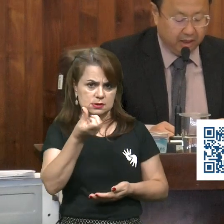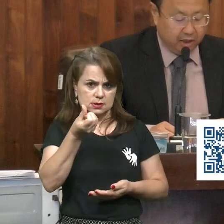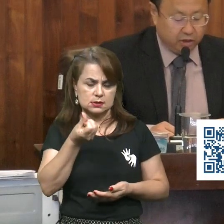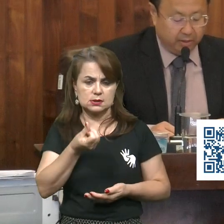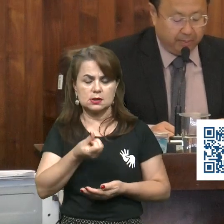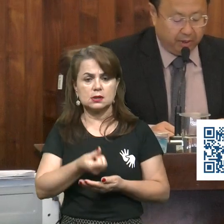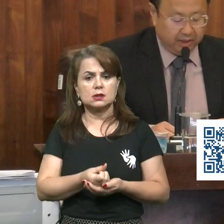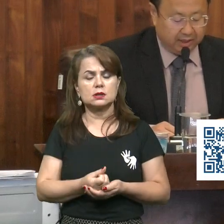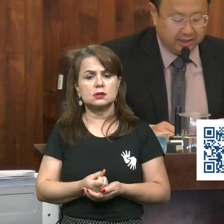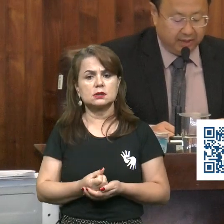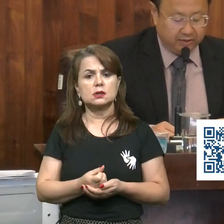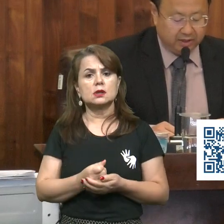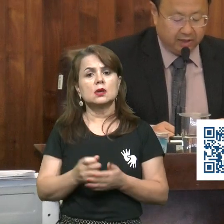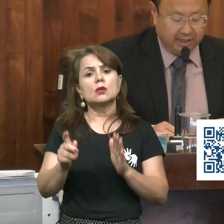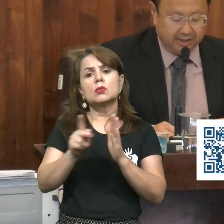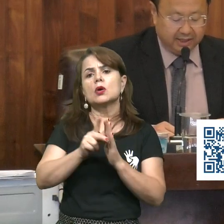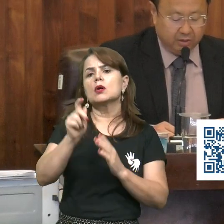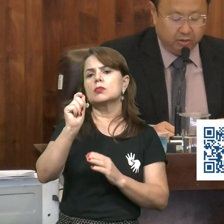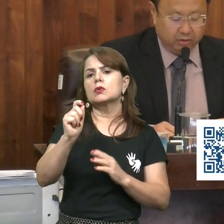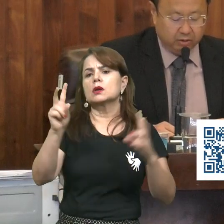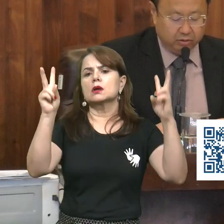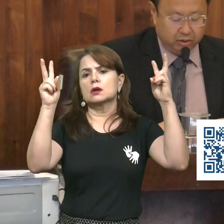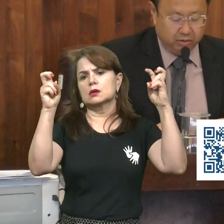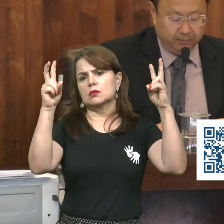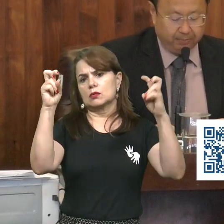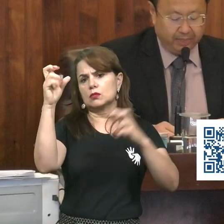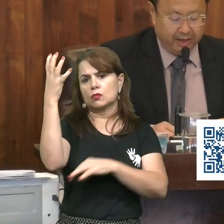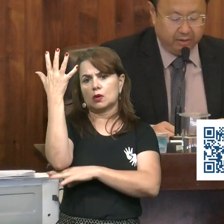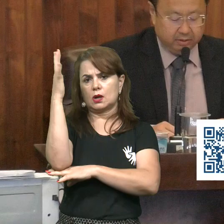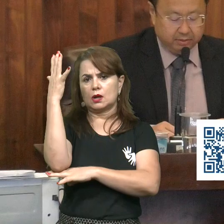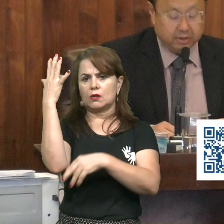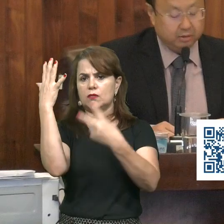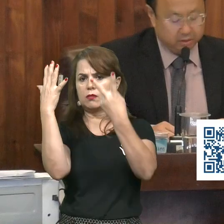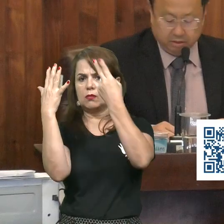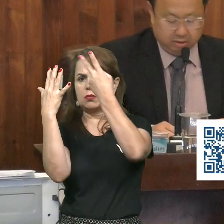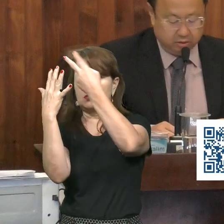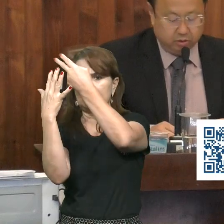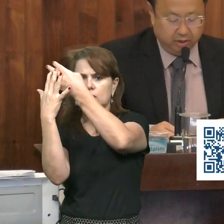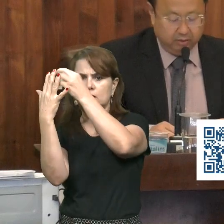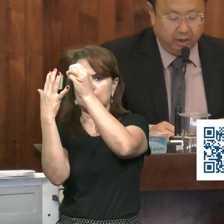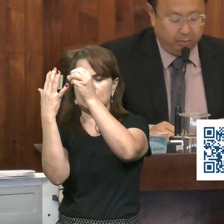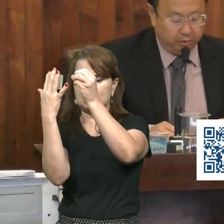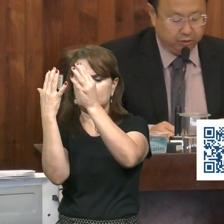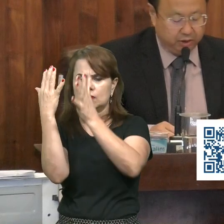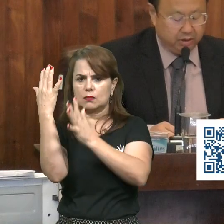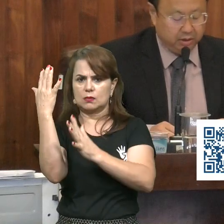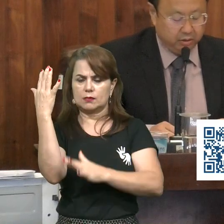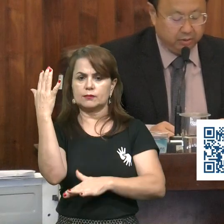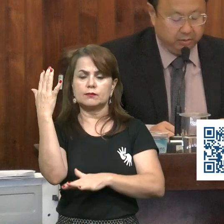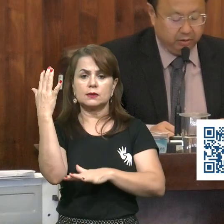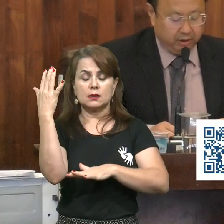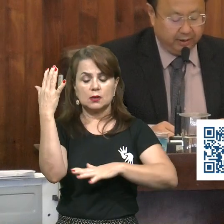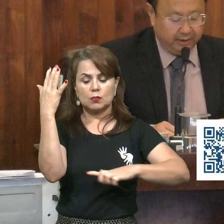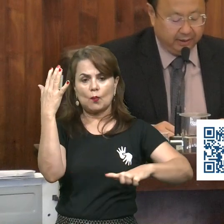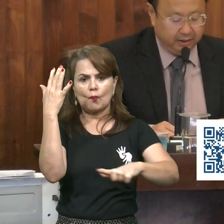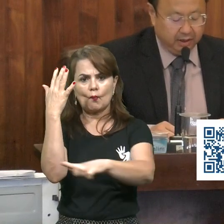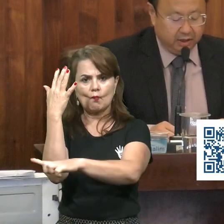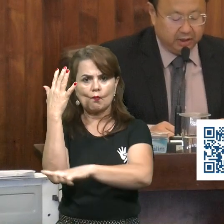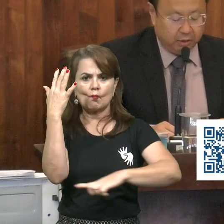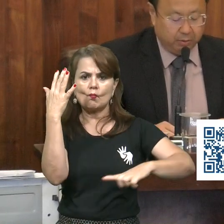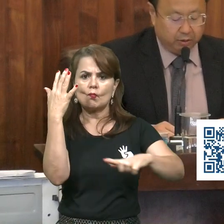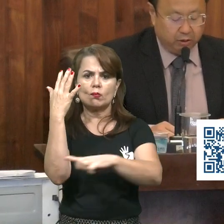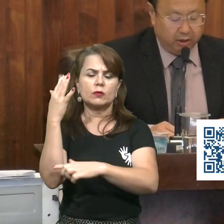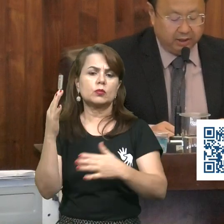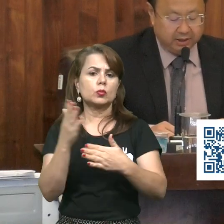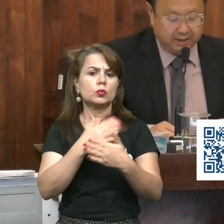Marília, sobre a poda das árvores localizada na rua Dom João Del... João Dal Ponte, número 1080,